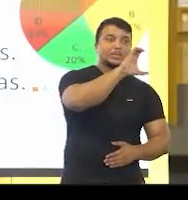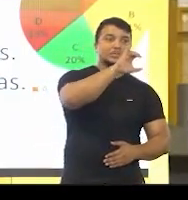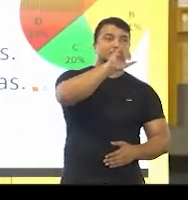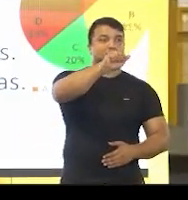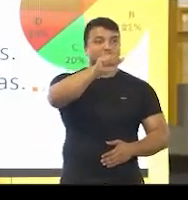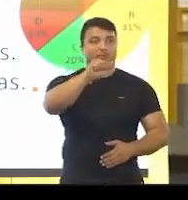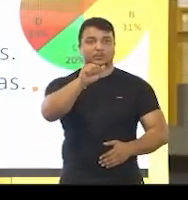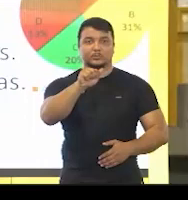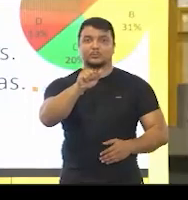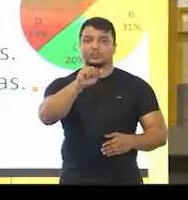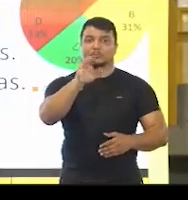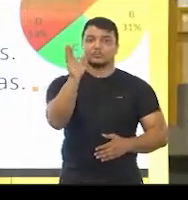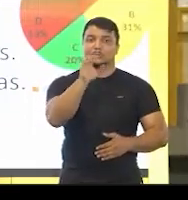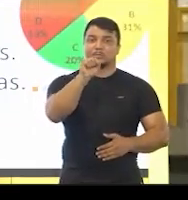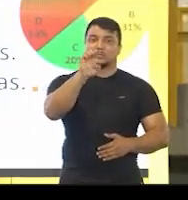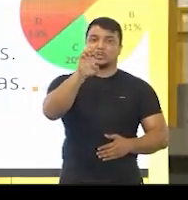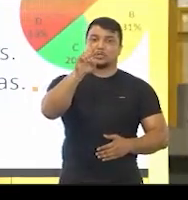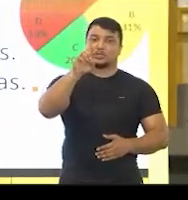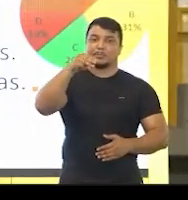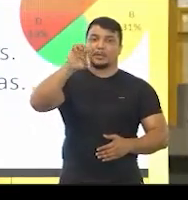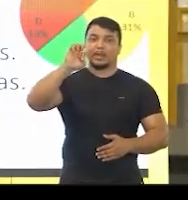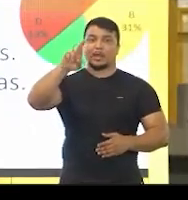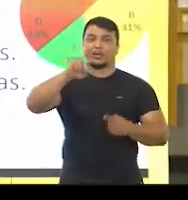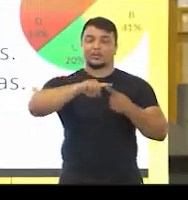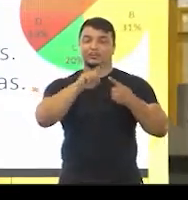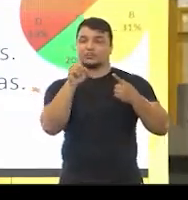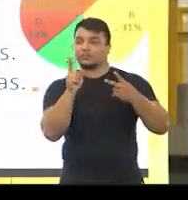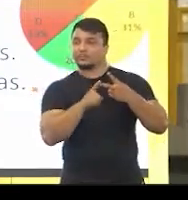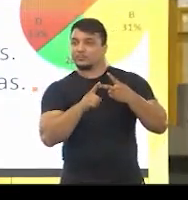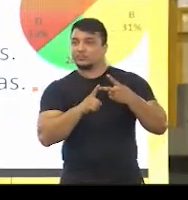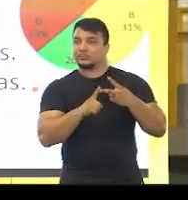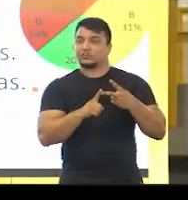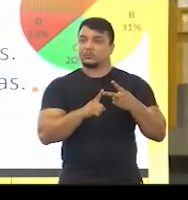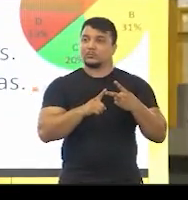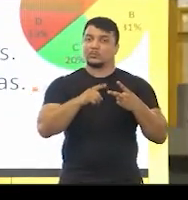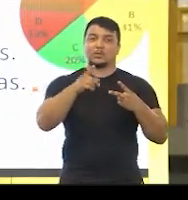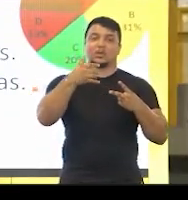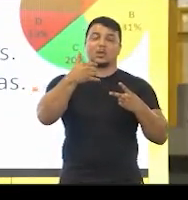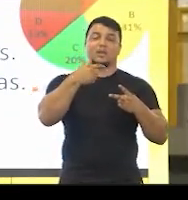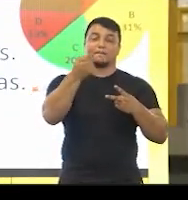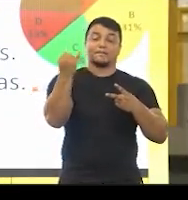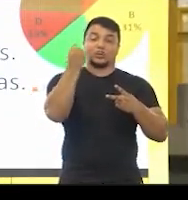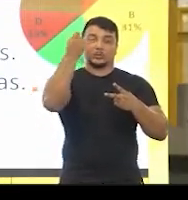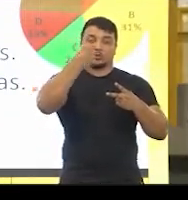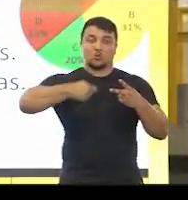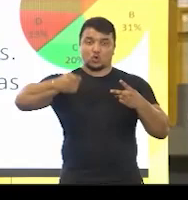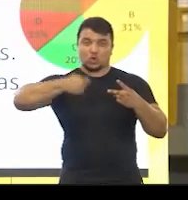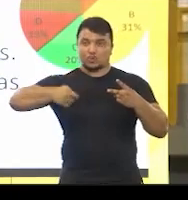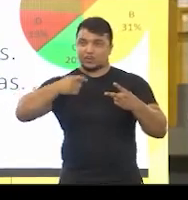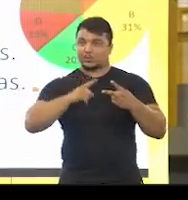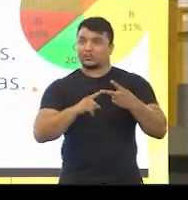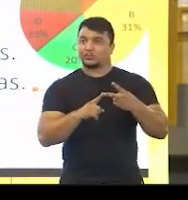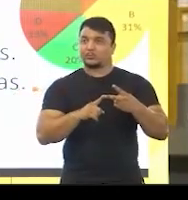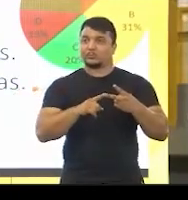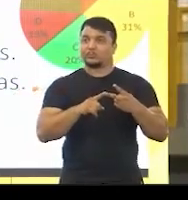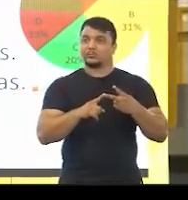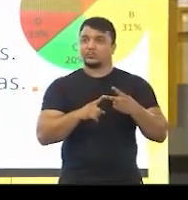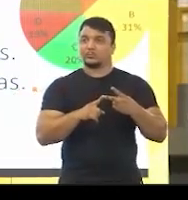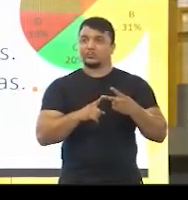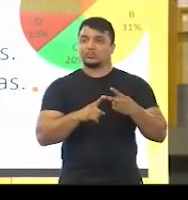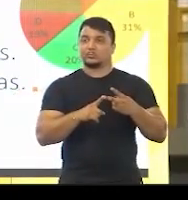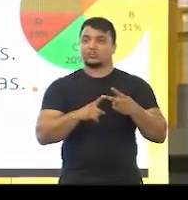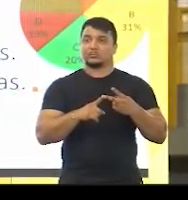bacias. Tracinho o quê? Importância econômica, vocês botaram o quê?